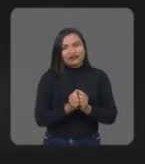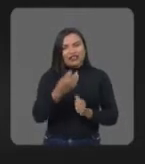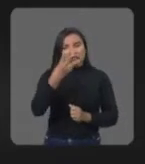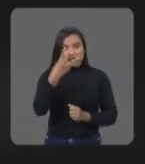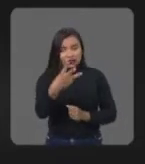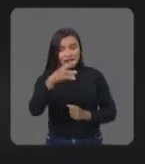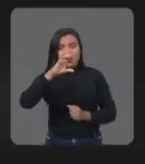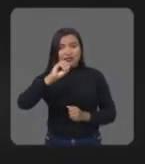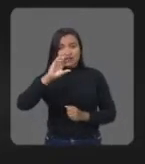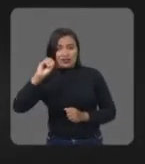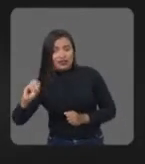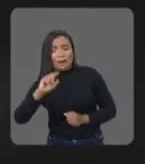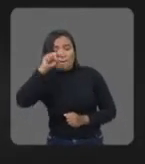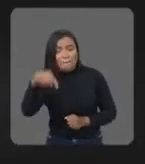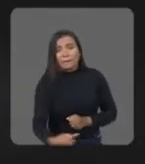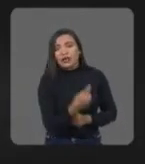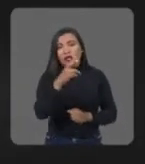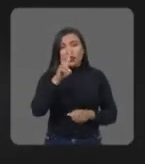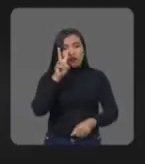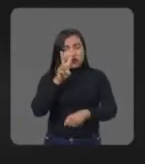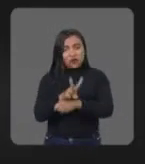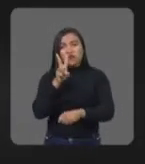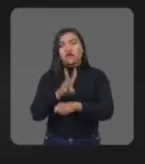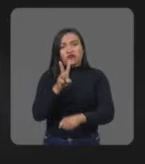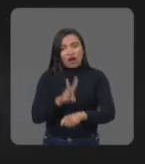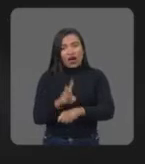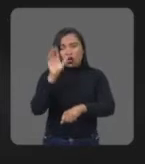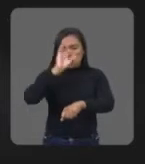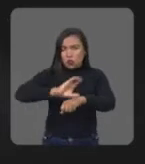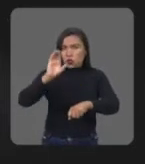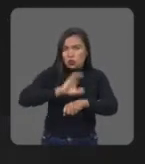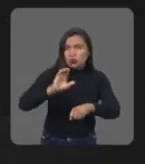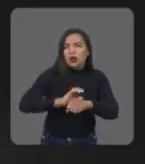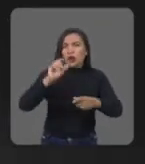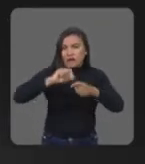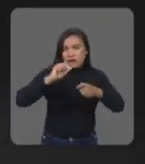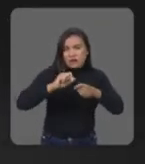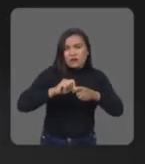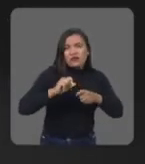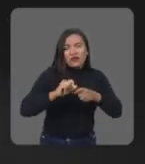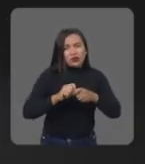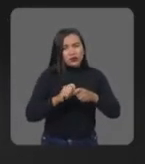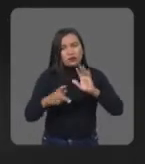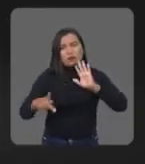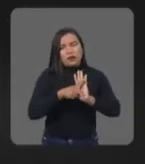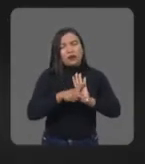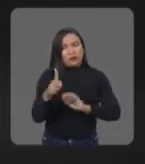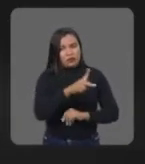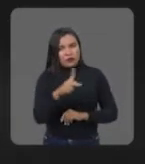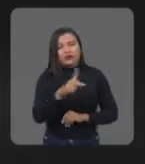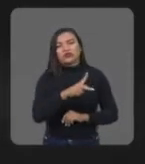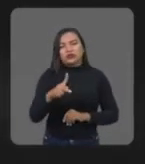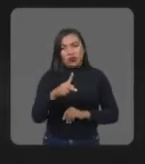vagas, 5 cursos especialmente idealizados para os professores, gratuitos e com